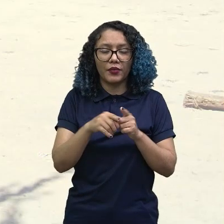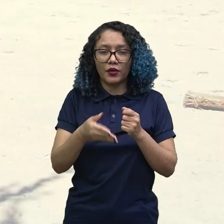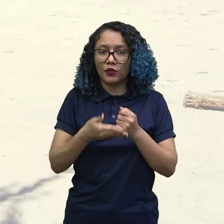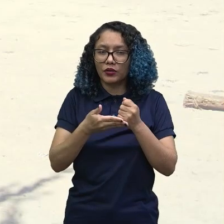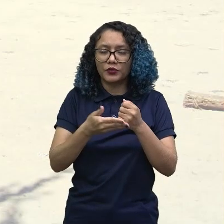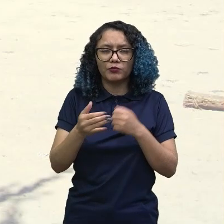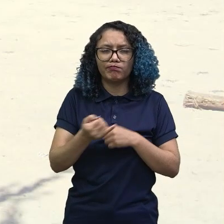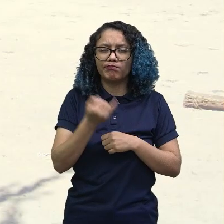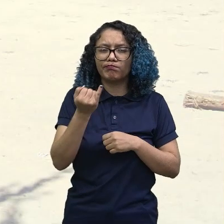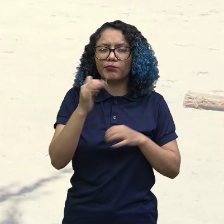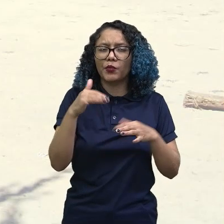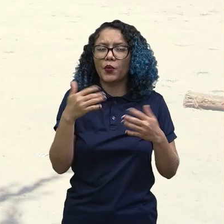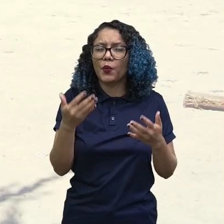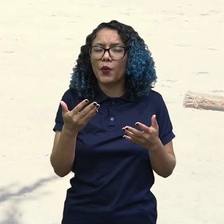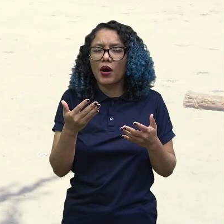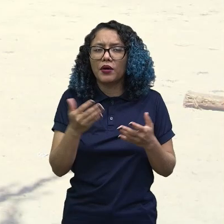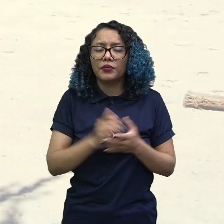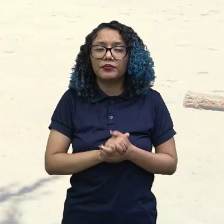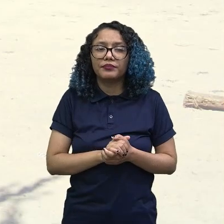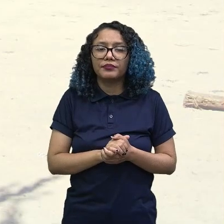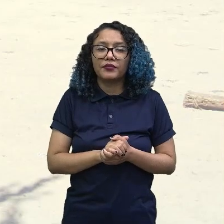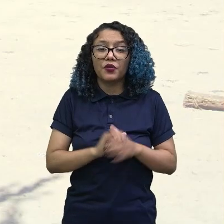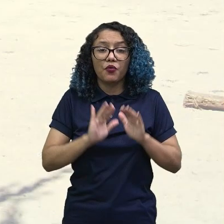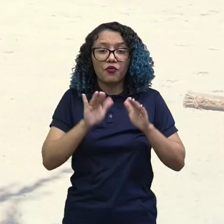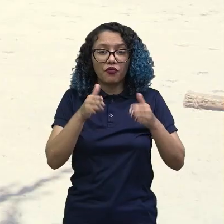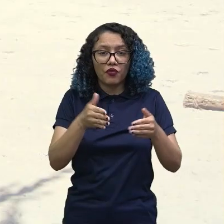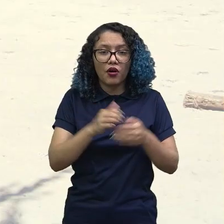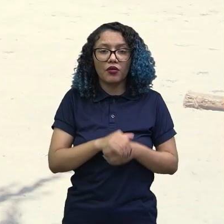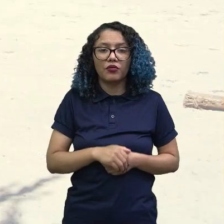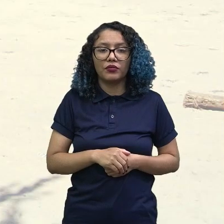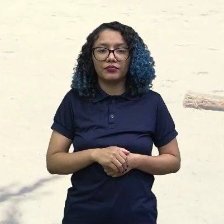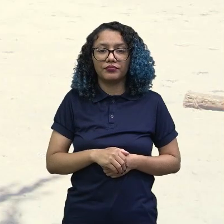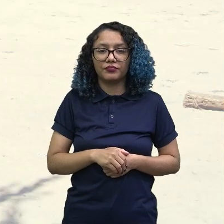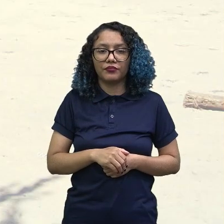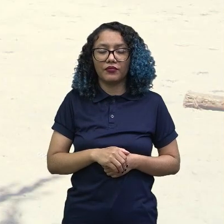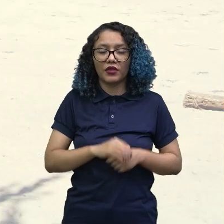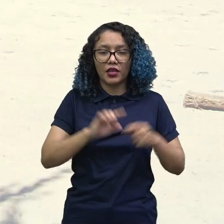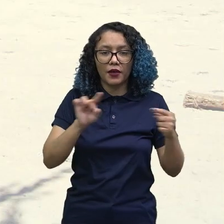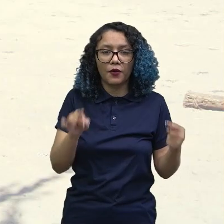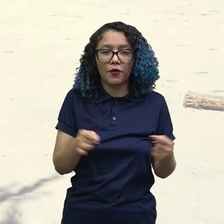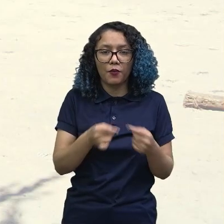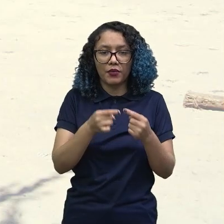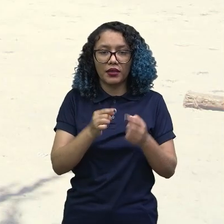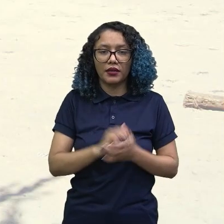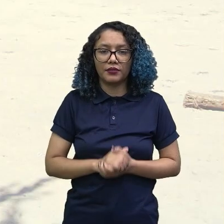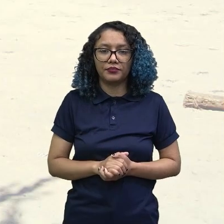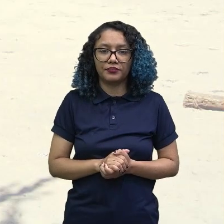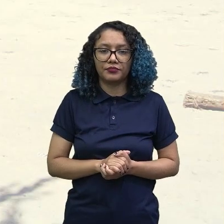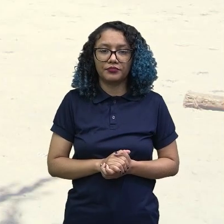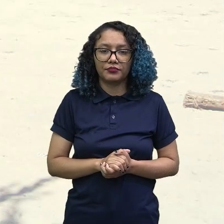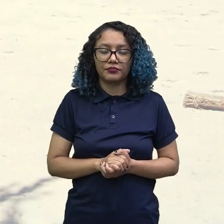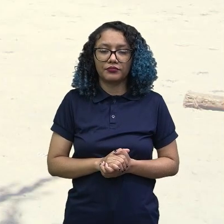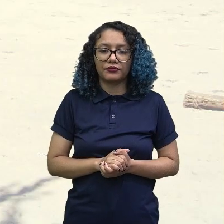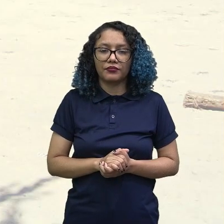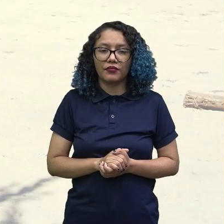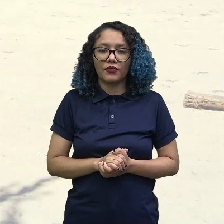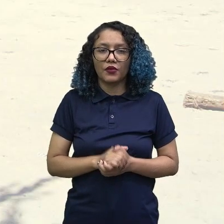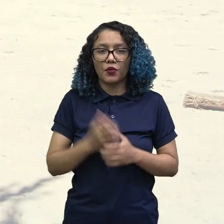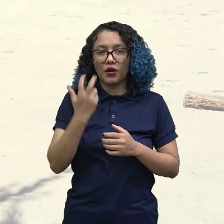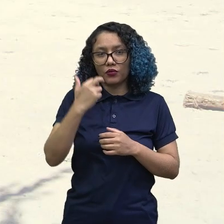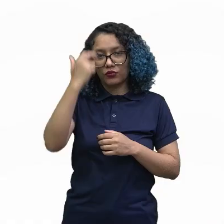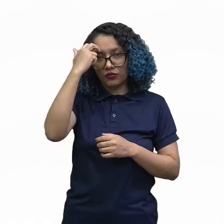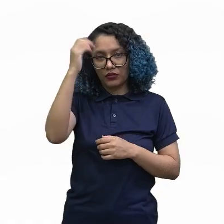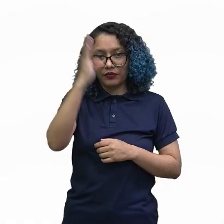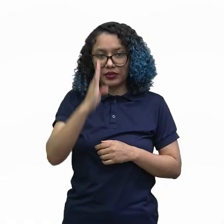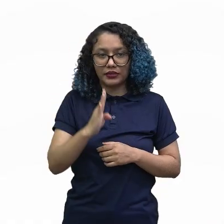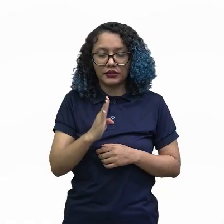importante que ajuda a formar o tripé, né, da matriz cultural da sociedade